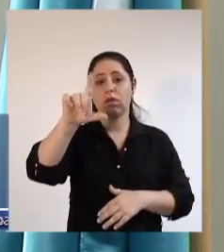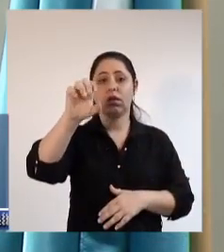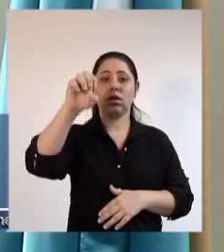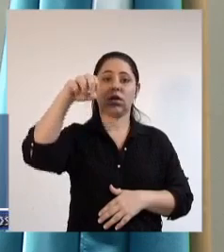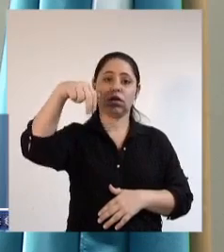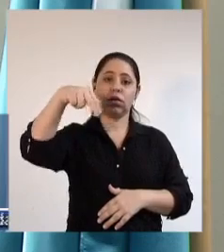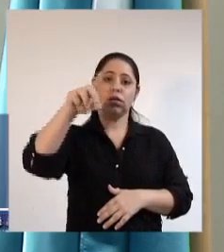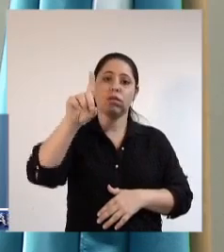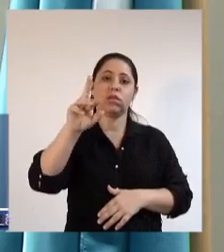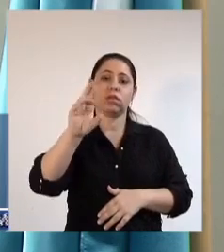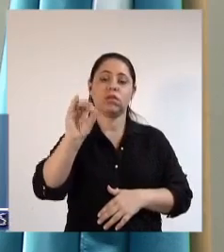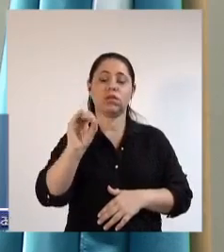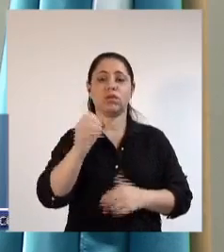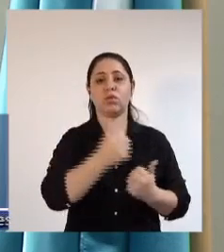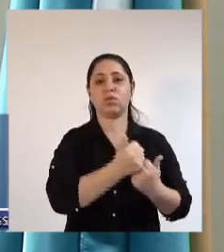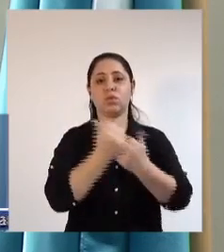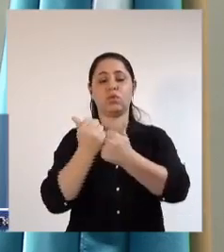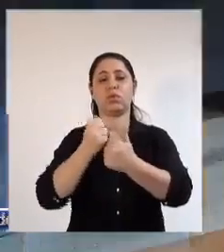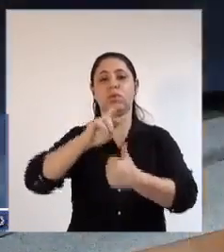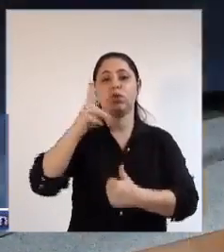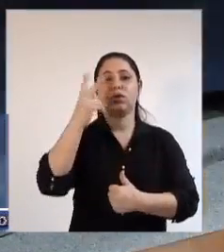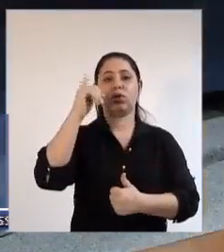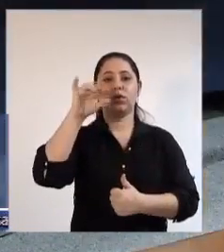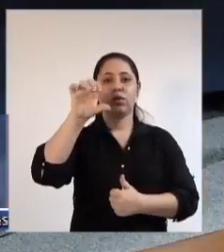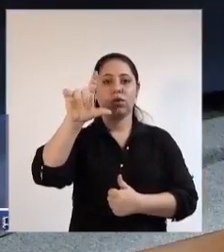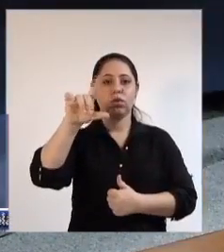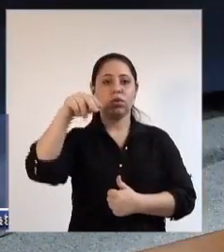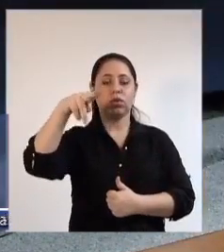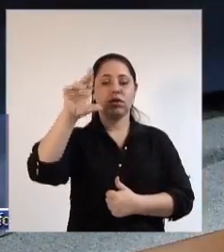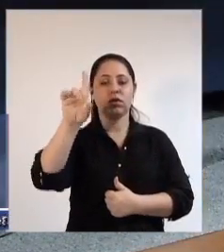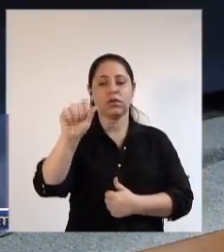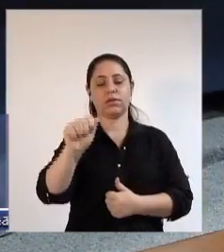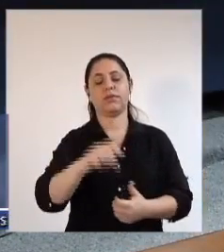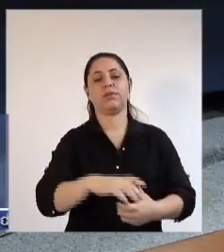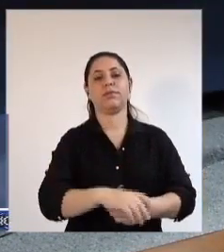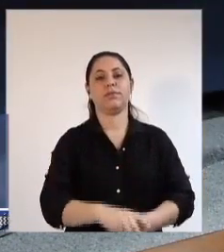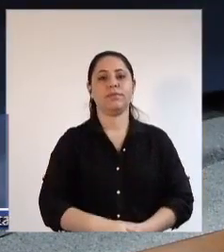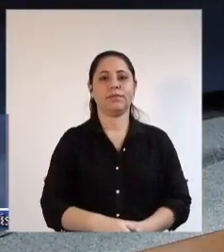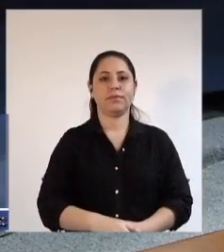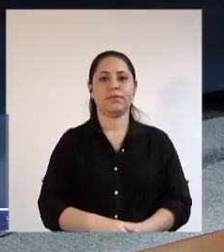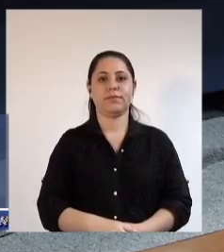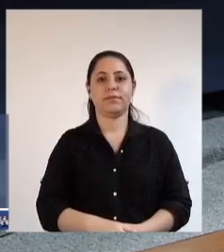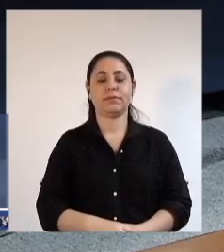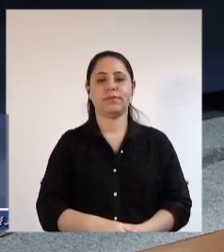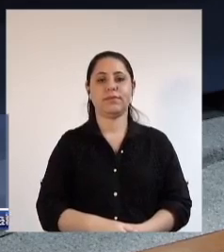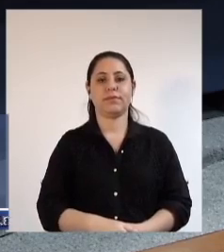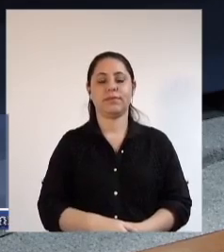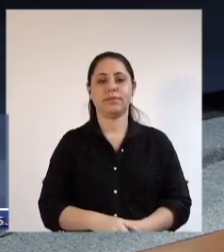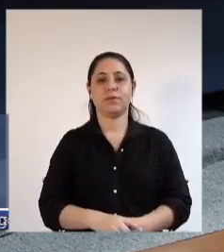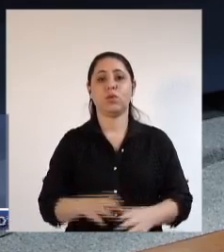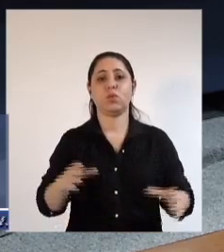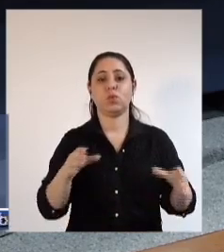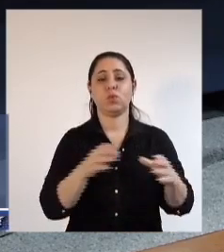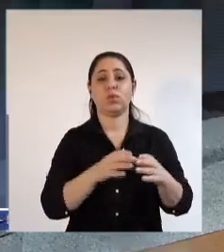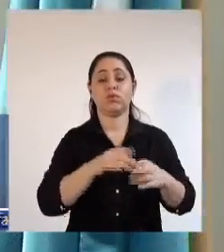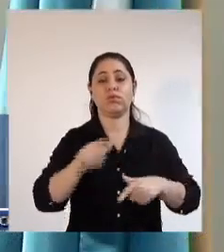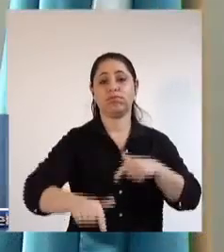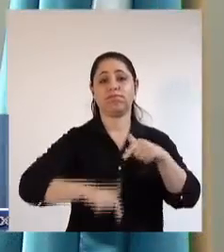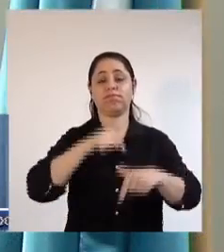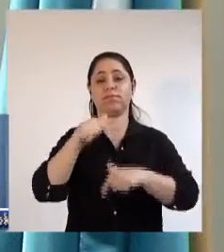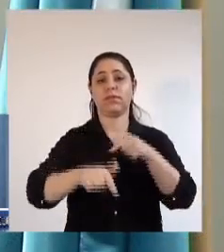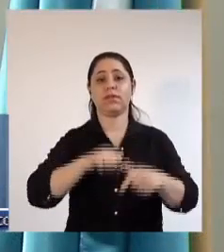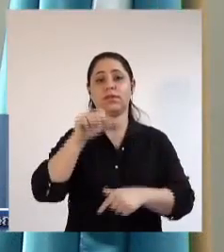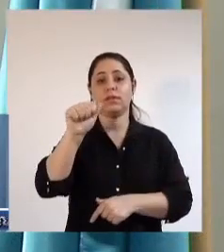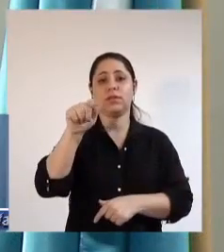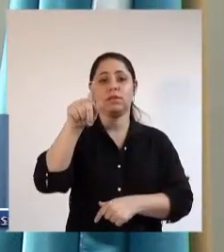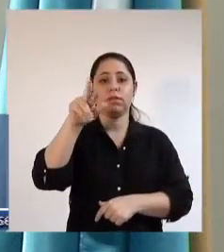mattos suplente holanda mangieri sindicato dos trabalhadores da agra